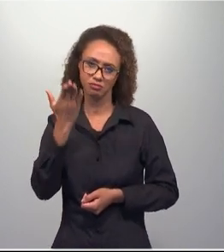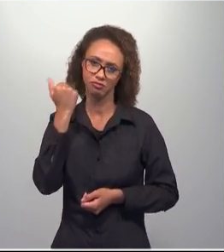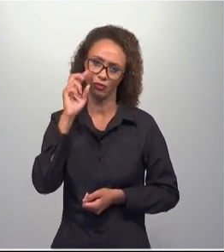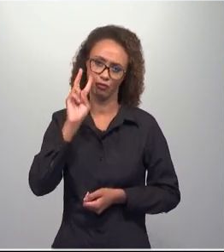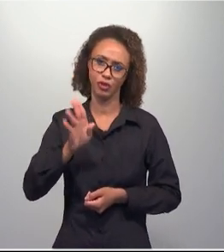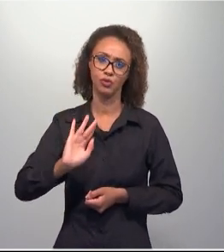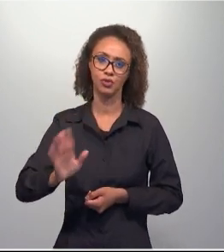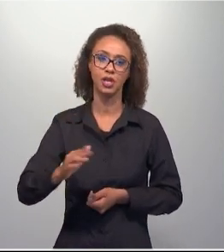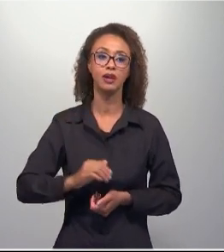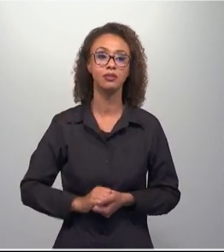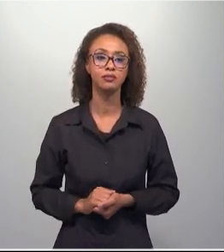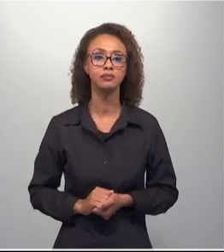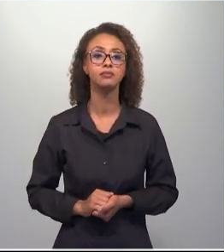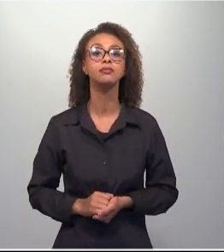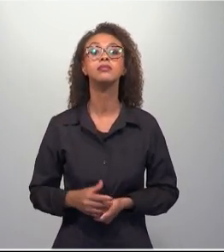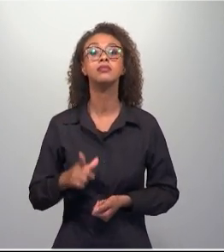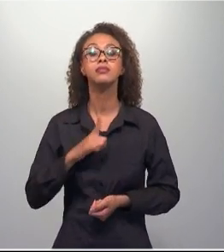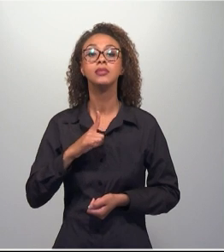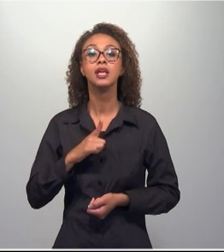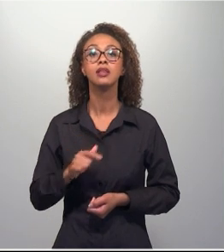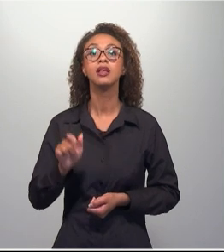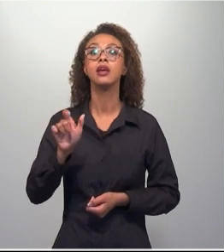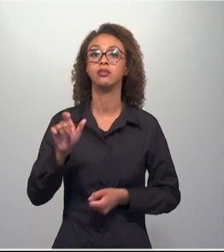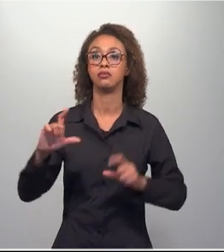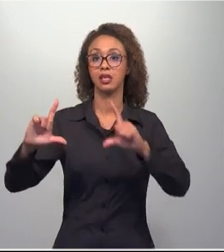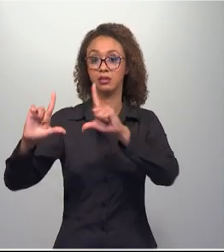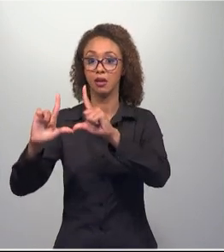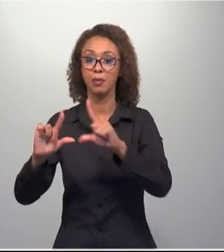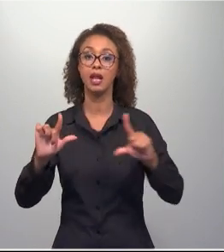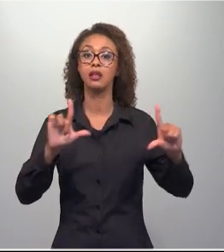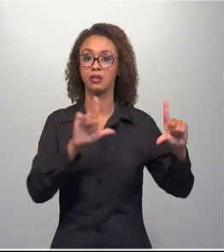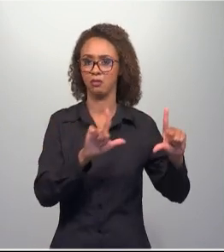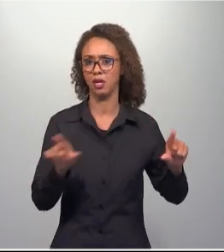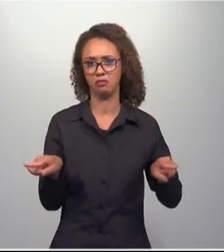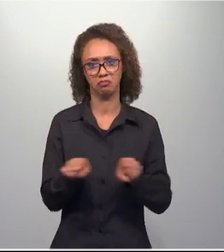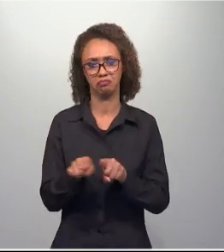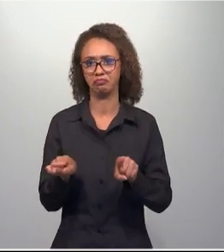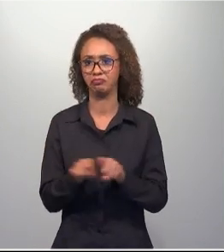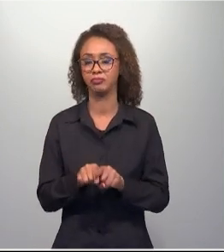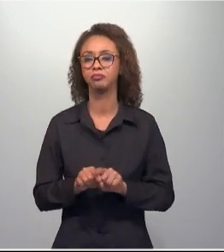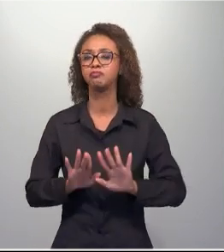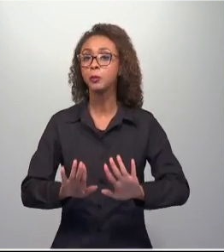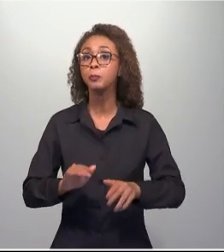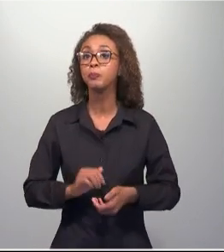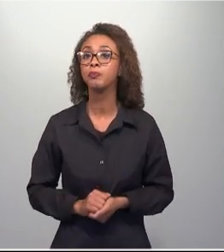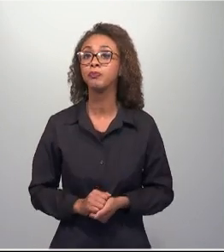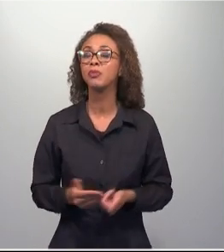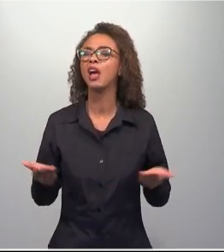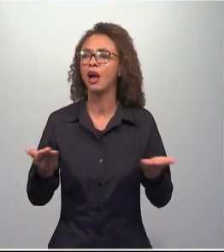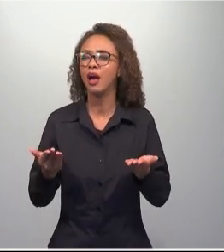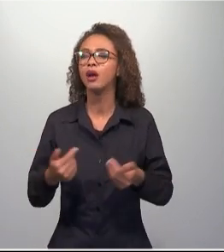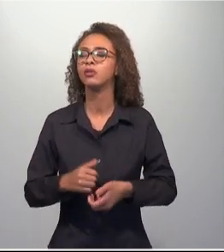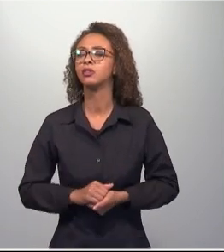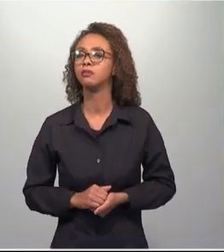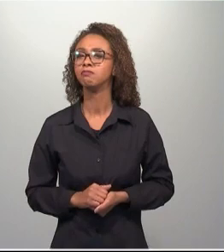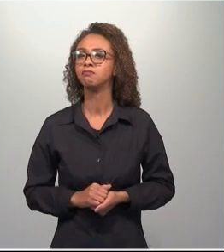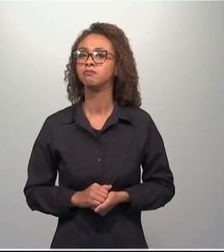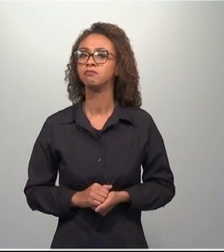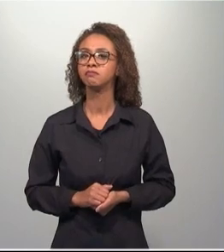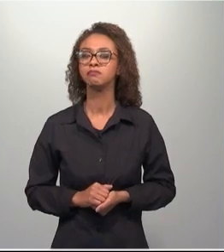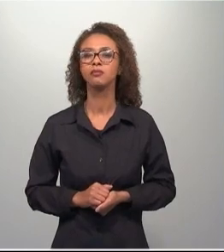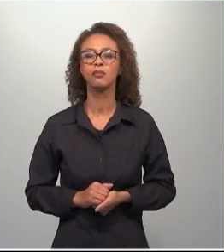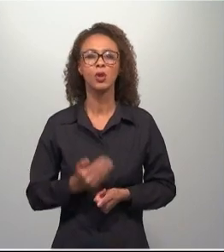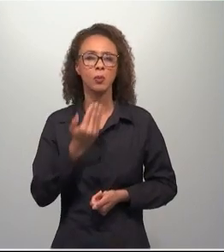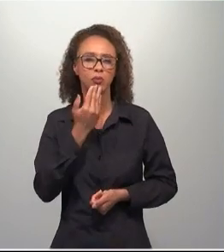tabela característica e tabela de status muito bem então agora eu acho vou pedir pra gente